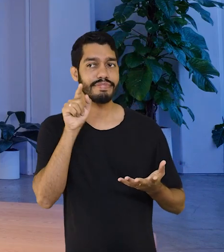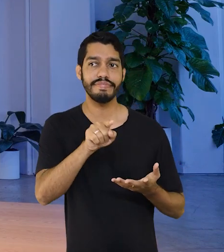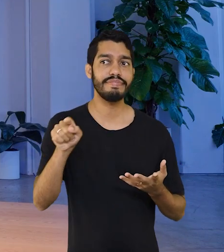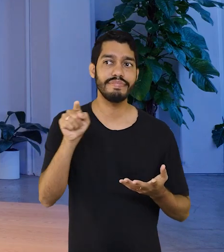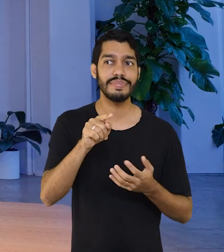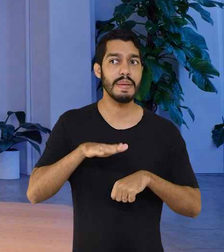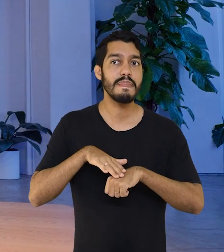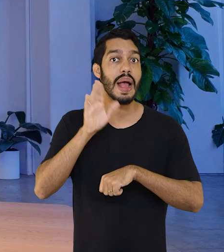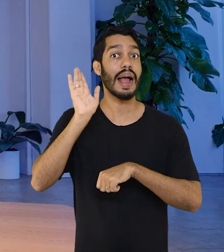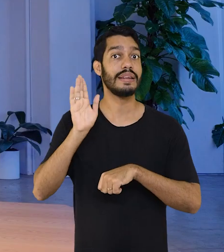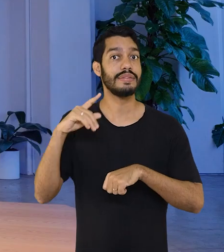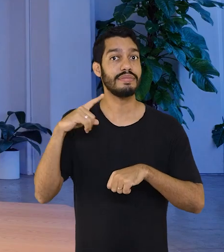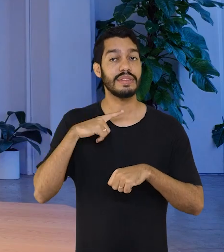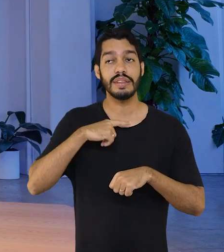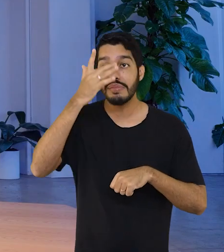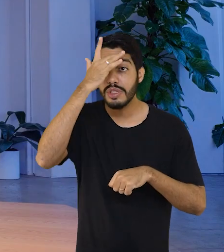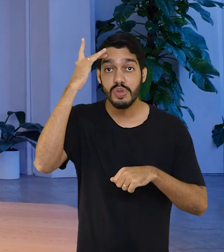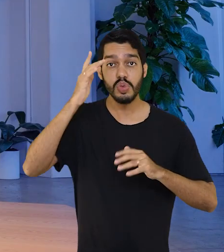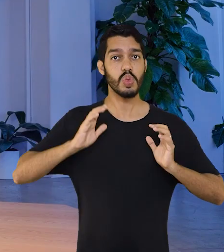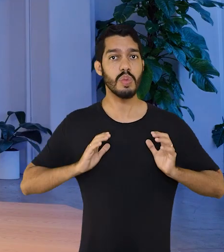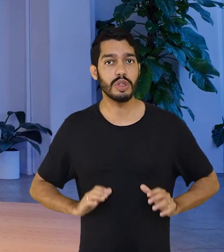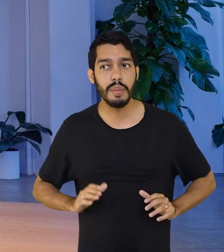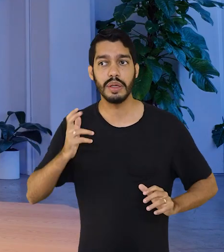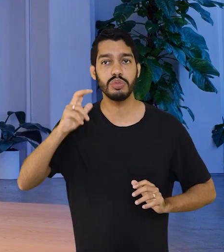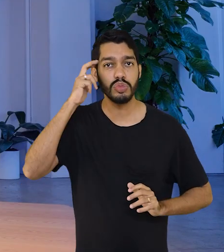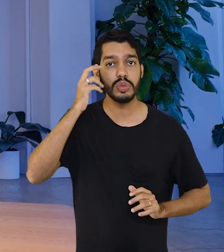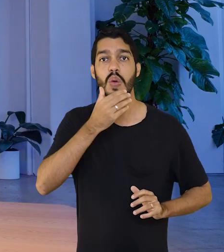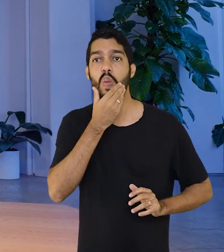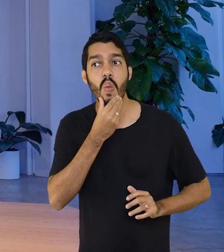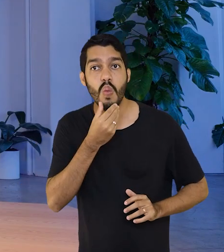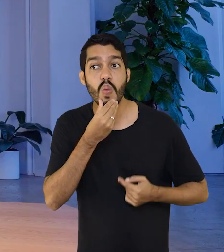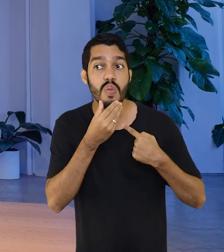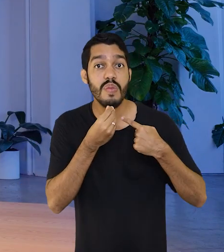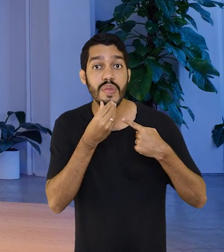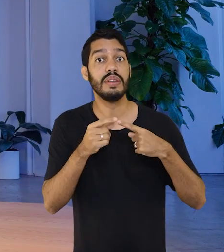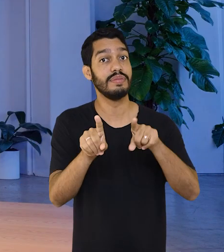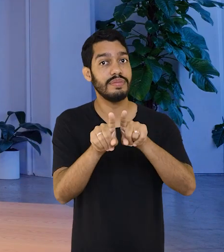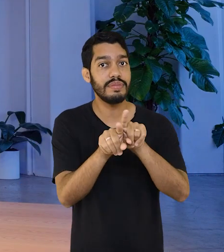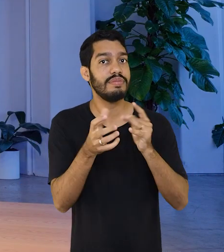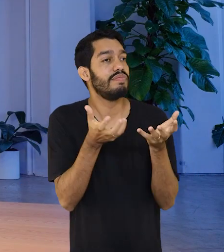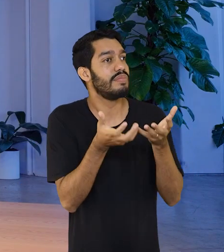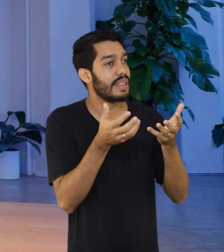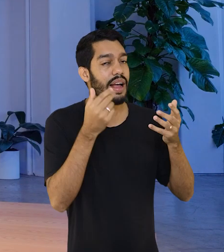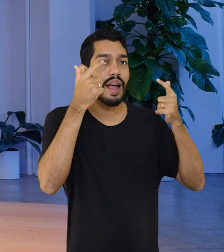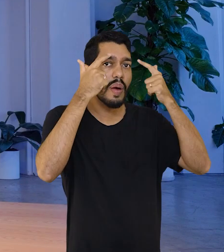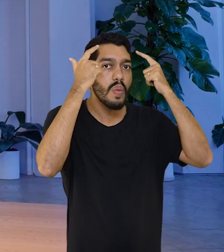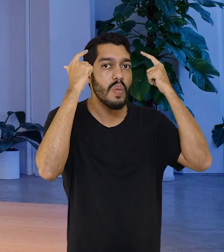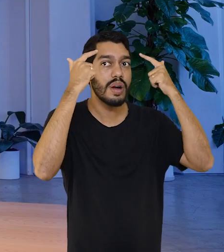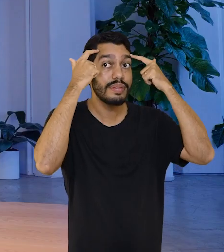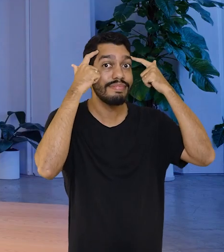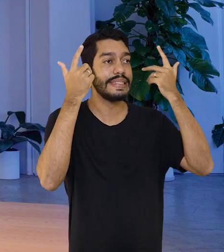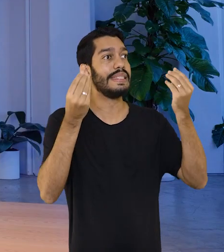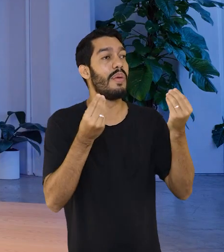cultura, porque está crescendo pra caramba, né, o comportamento cultural de homens buscando